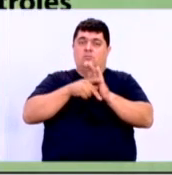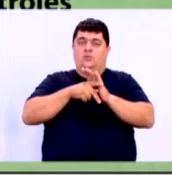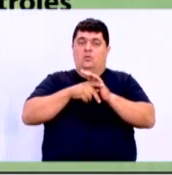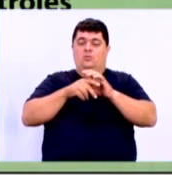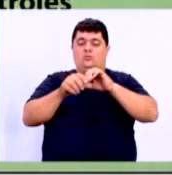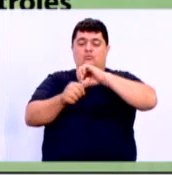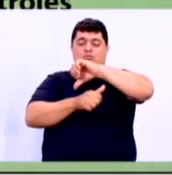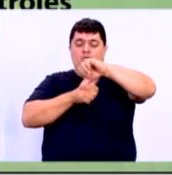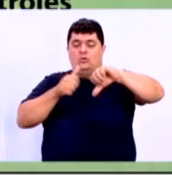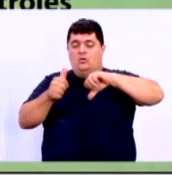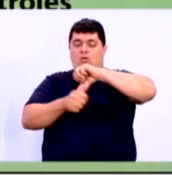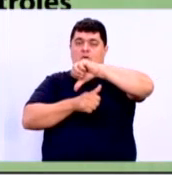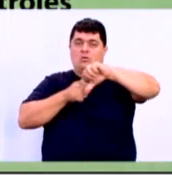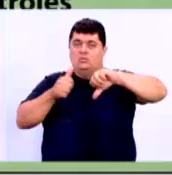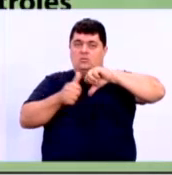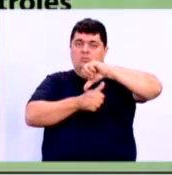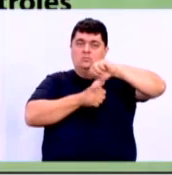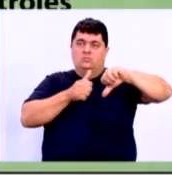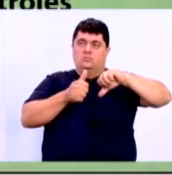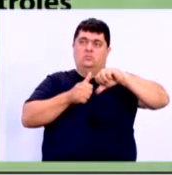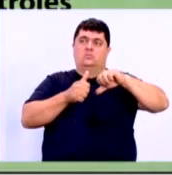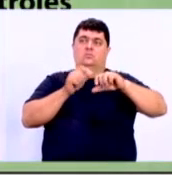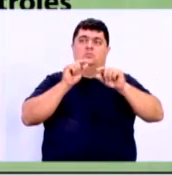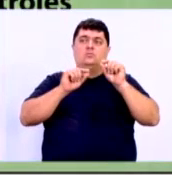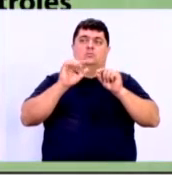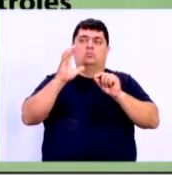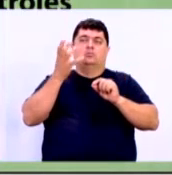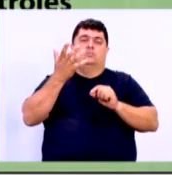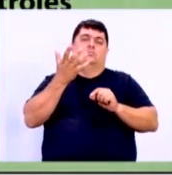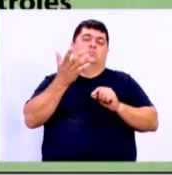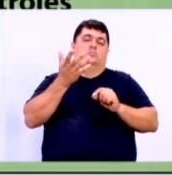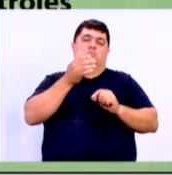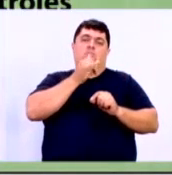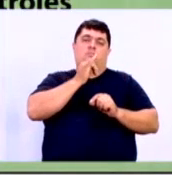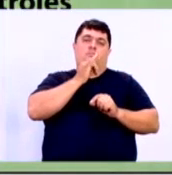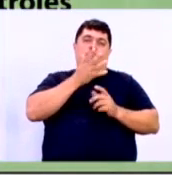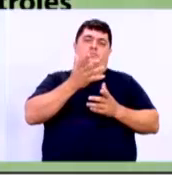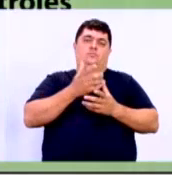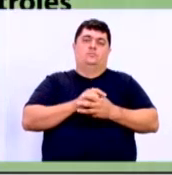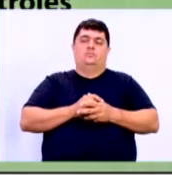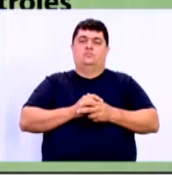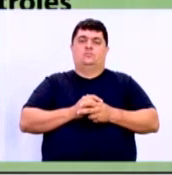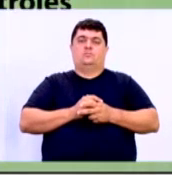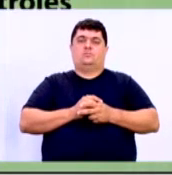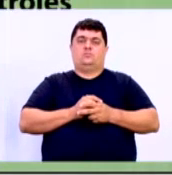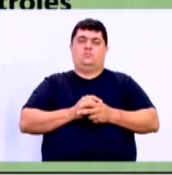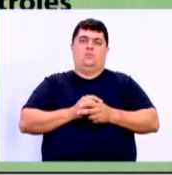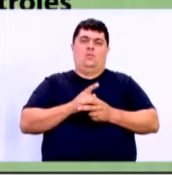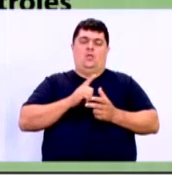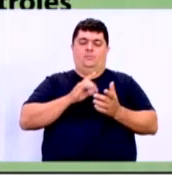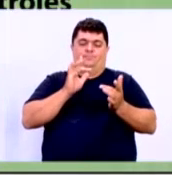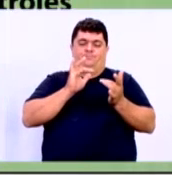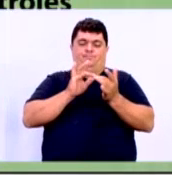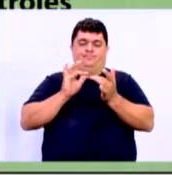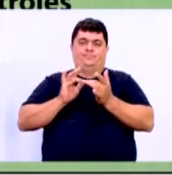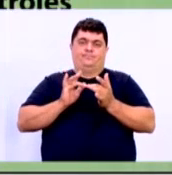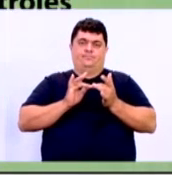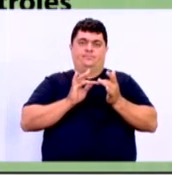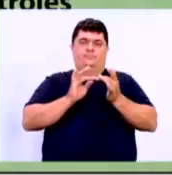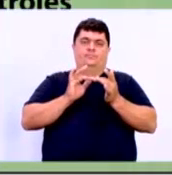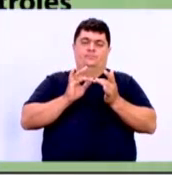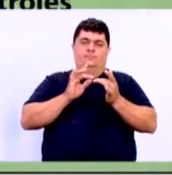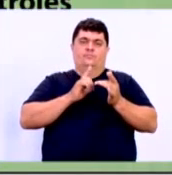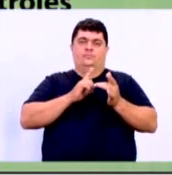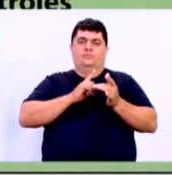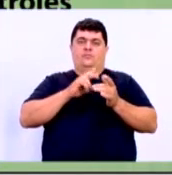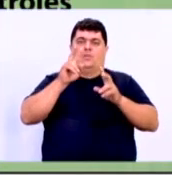produzido. Palavrinha-chave, variável. Então, o que acontece nos custos variáveis? A relação do